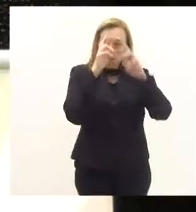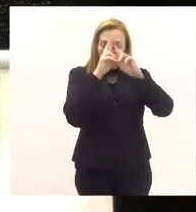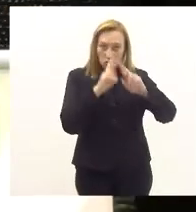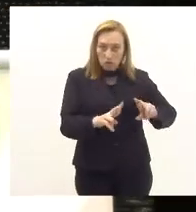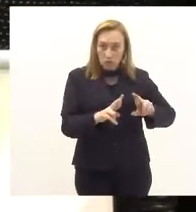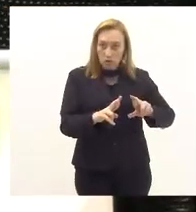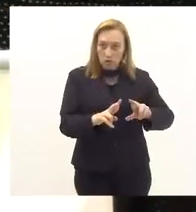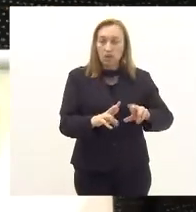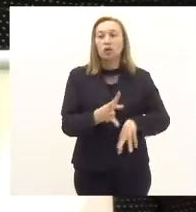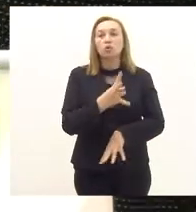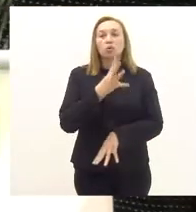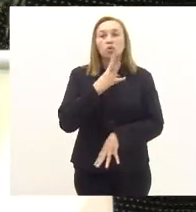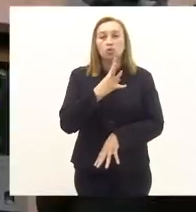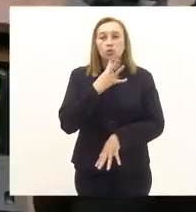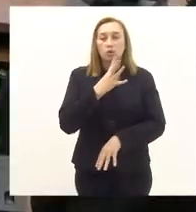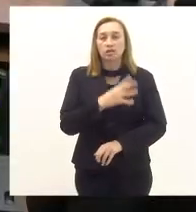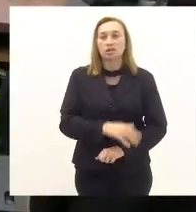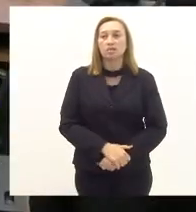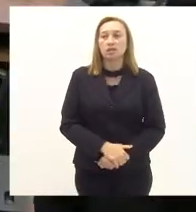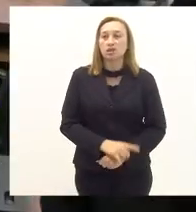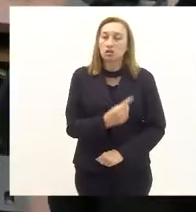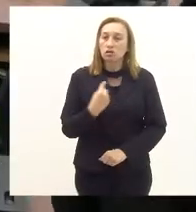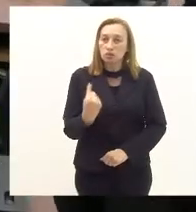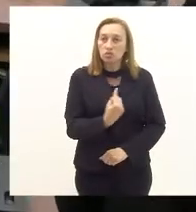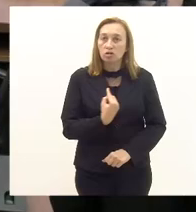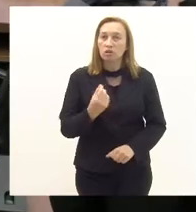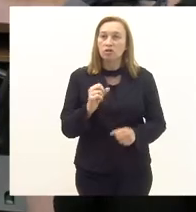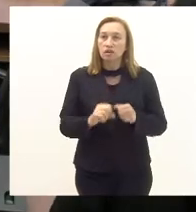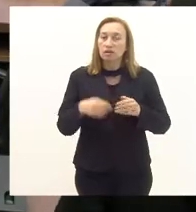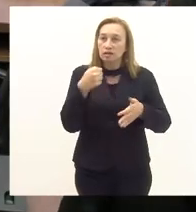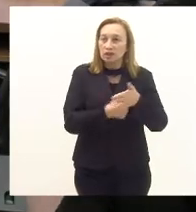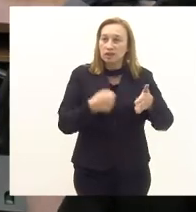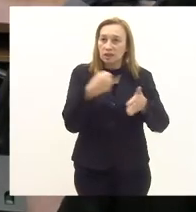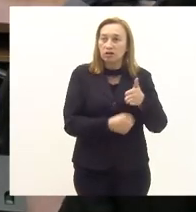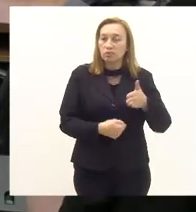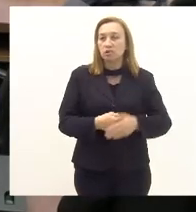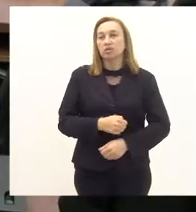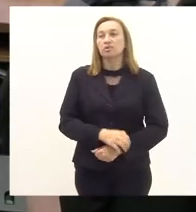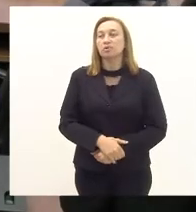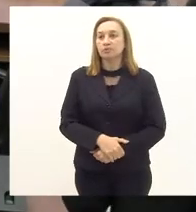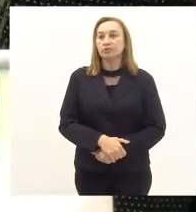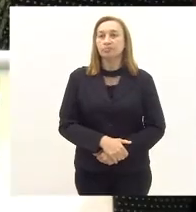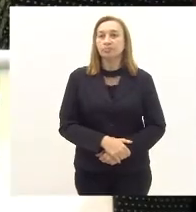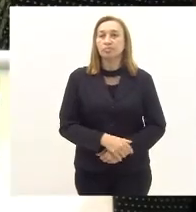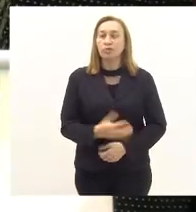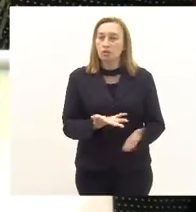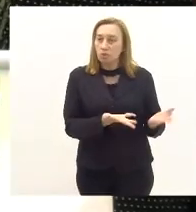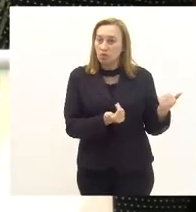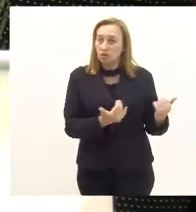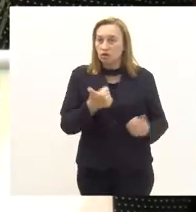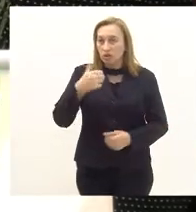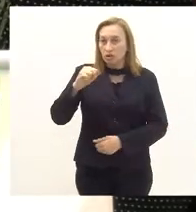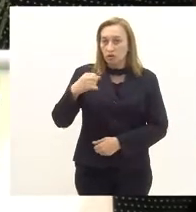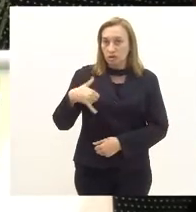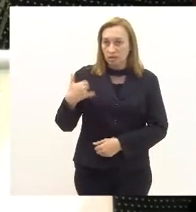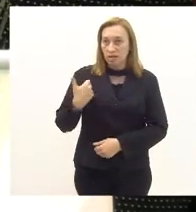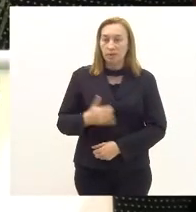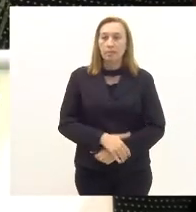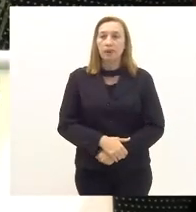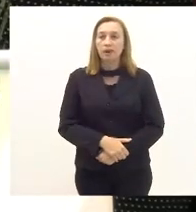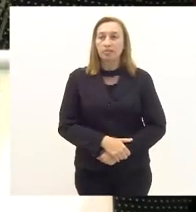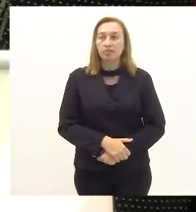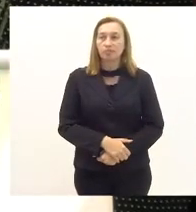e reconhecida. E nós faremos essa luta por ela, uma jovem de 18 anos.